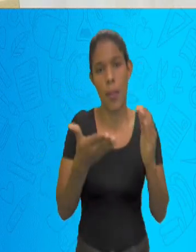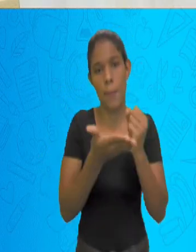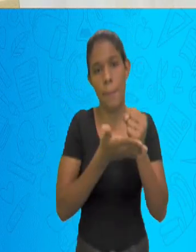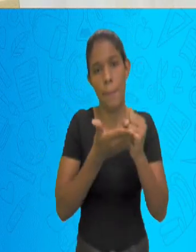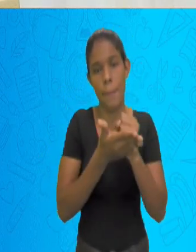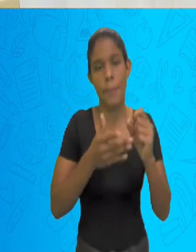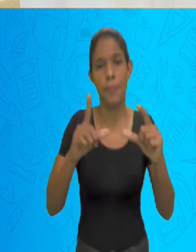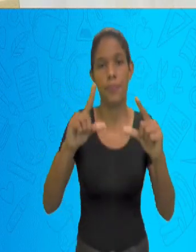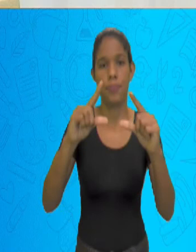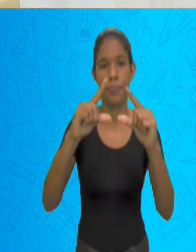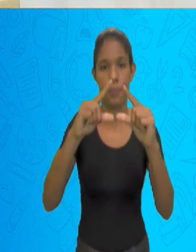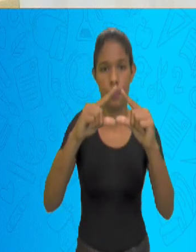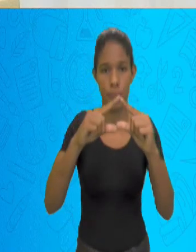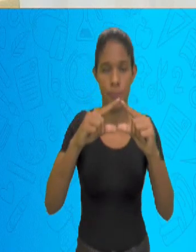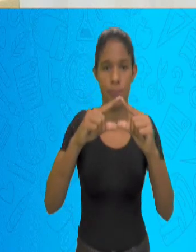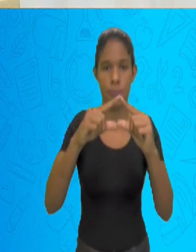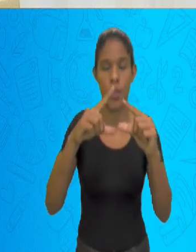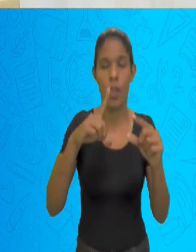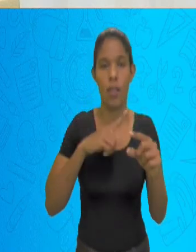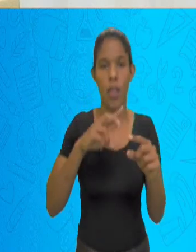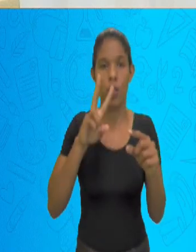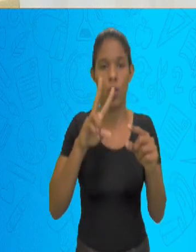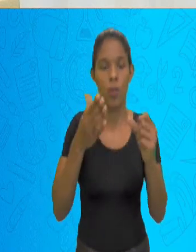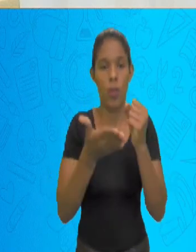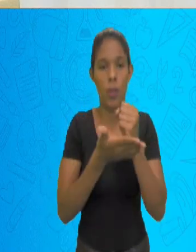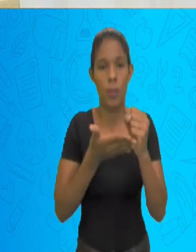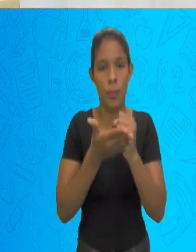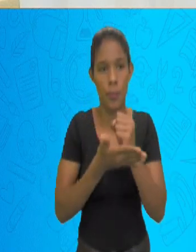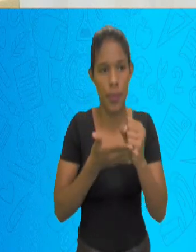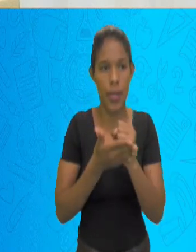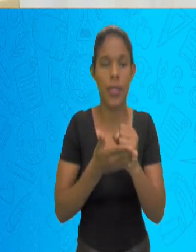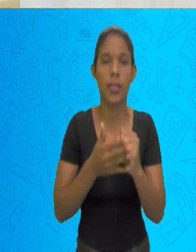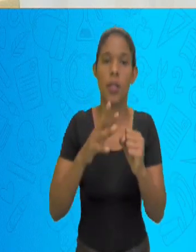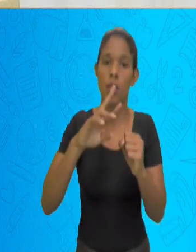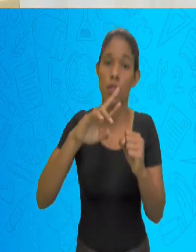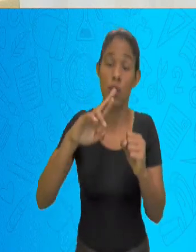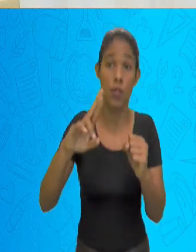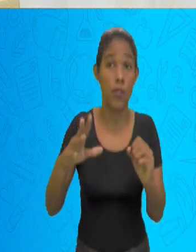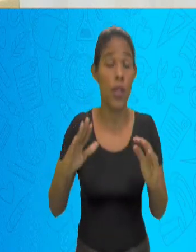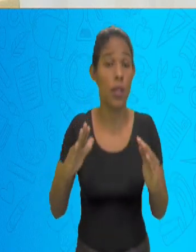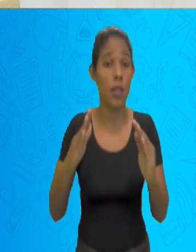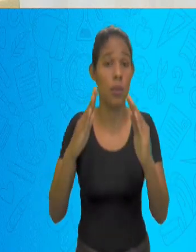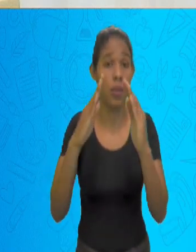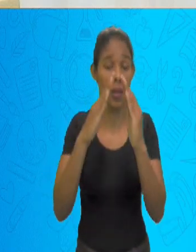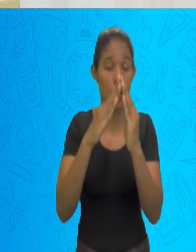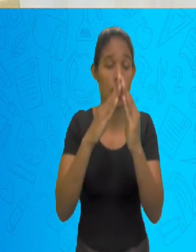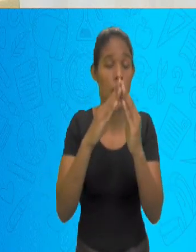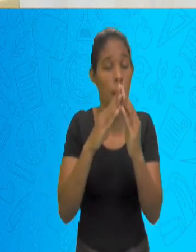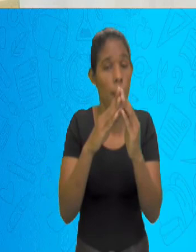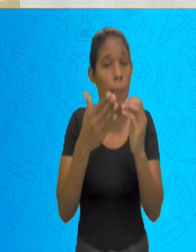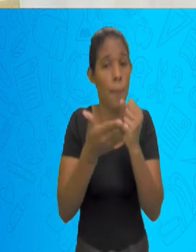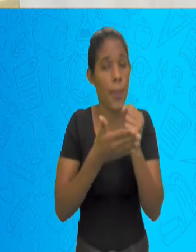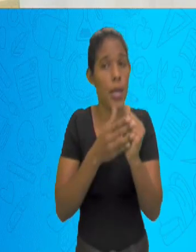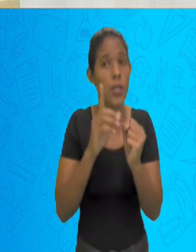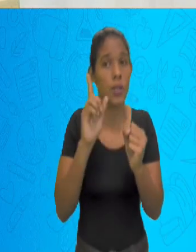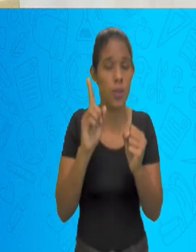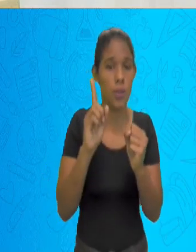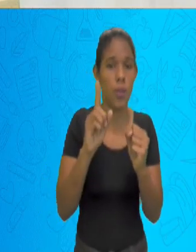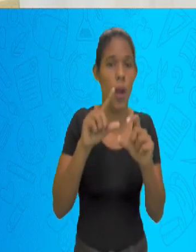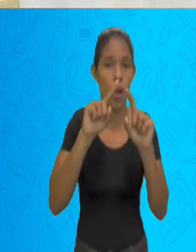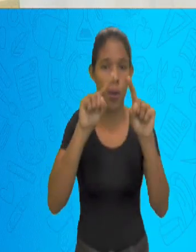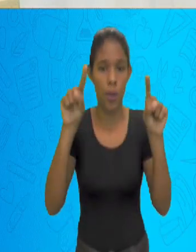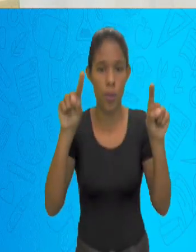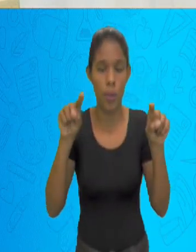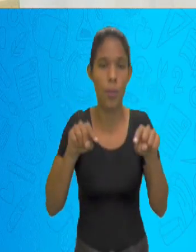diferente da pirâmide. A pirâmide possui apenas uma base, Já o prisma contém